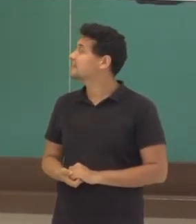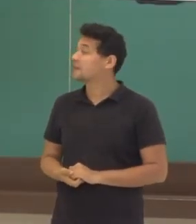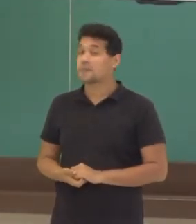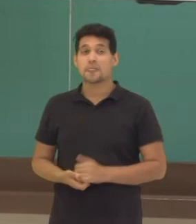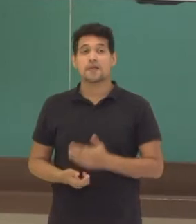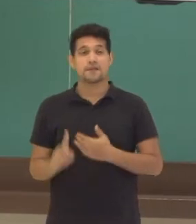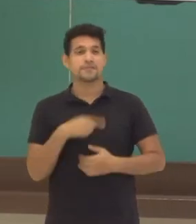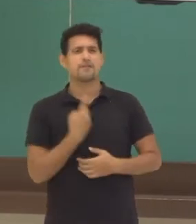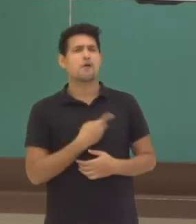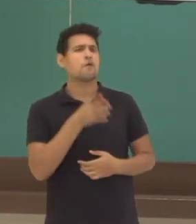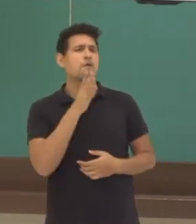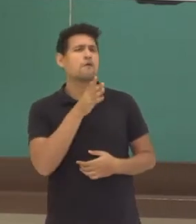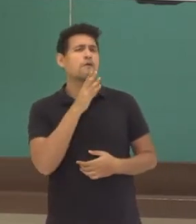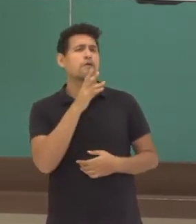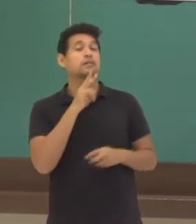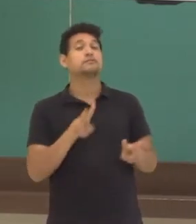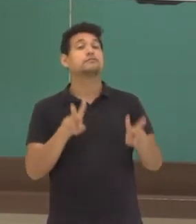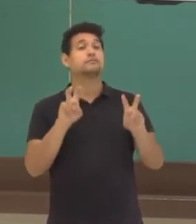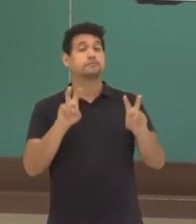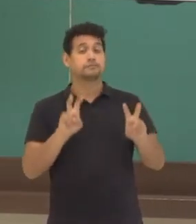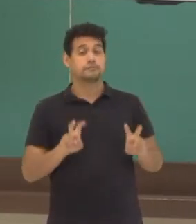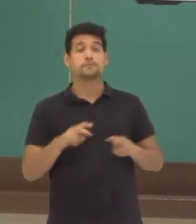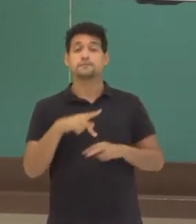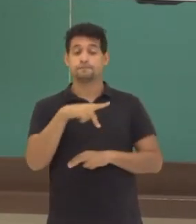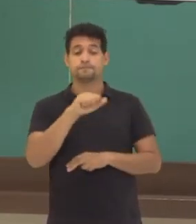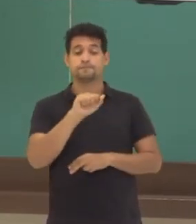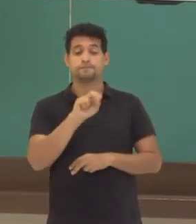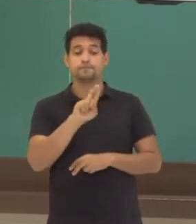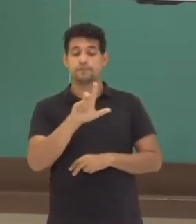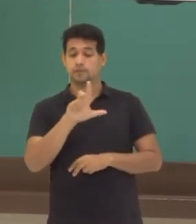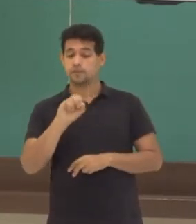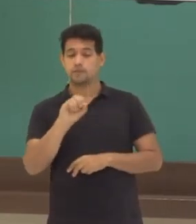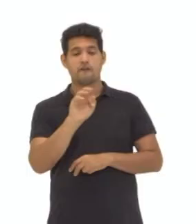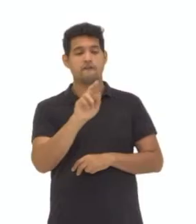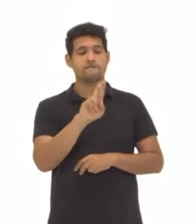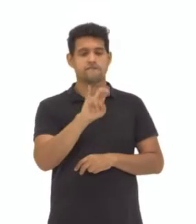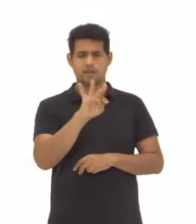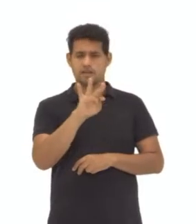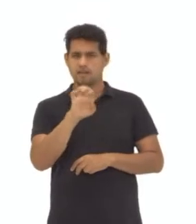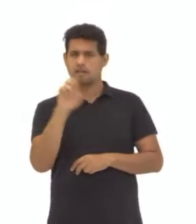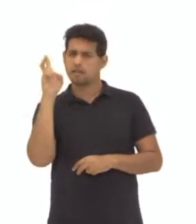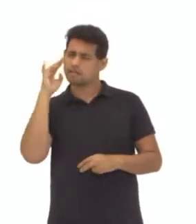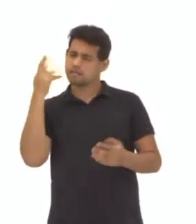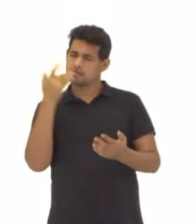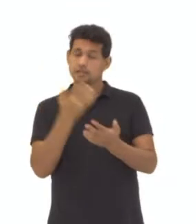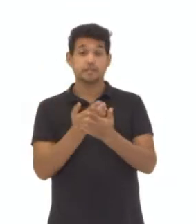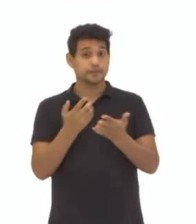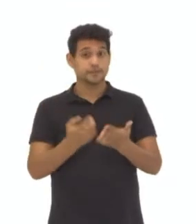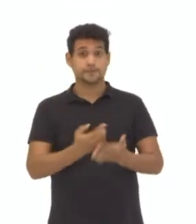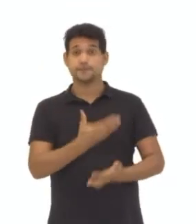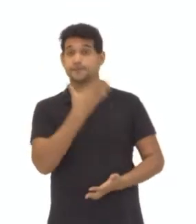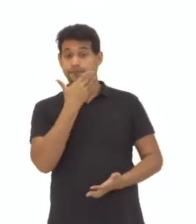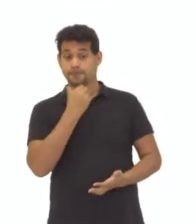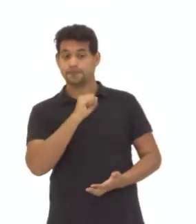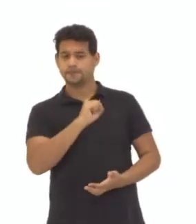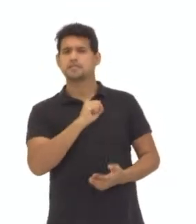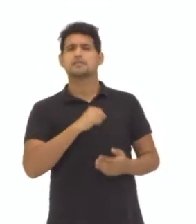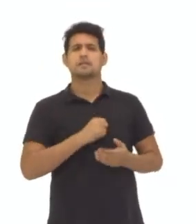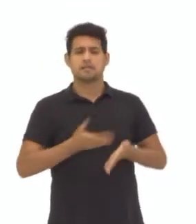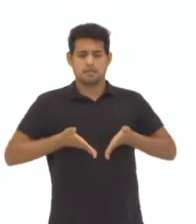Vamos conhecer um pouquinho mais, então, sobre o autor aqui desse relato de memórias. Paulo Freire nasceu